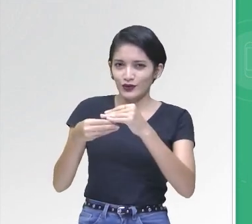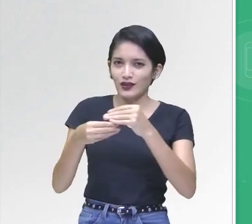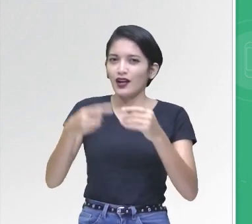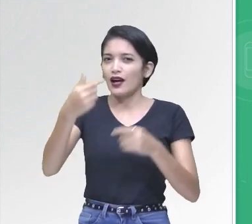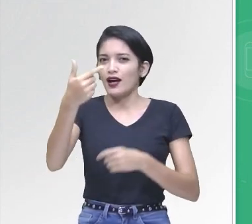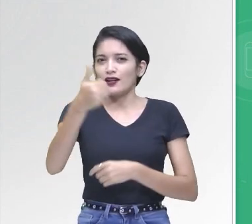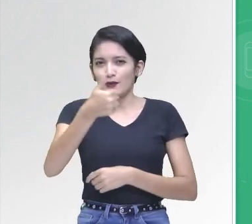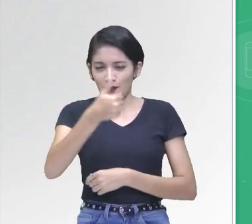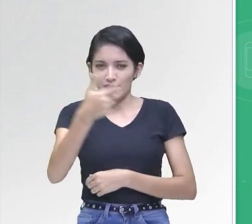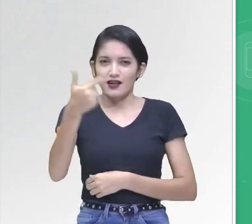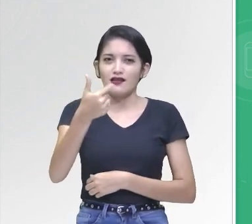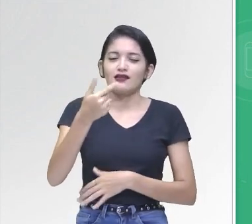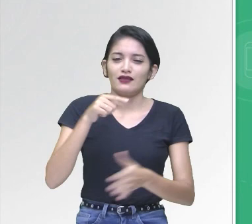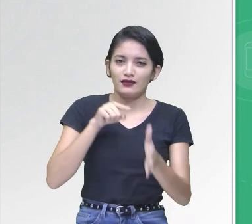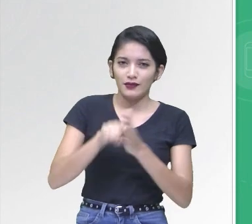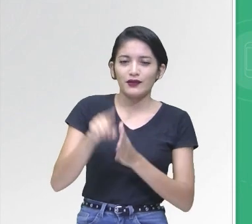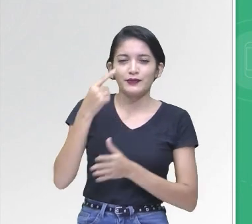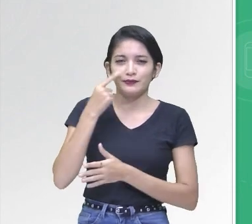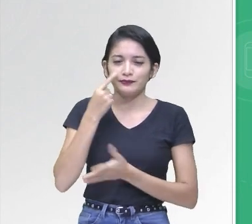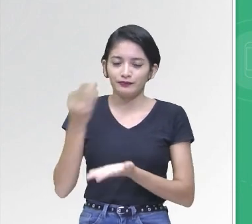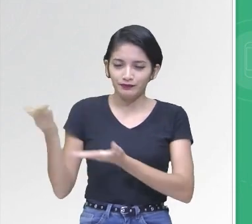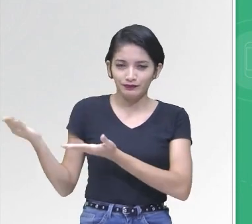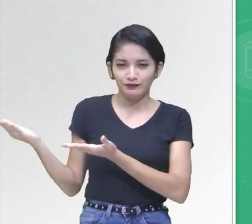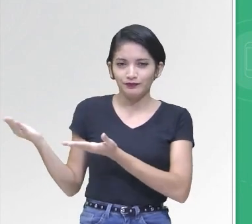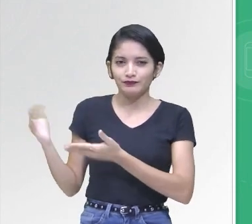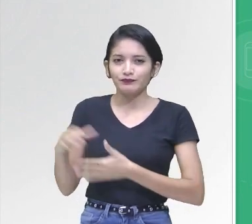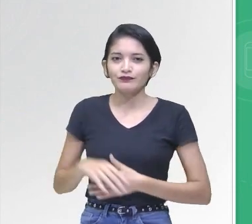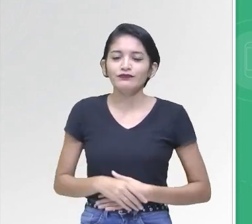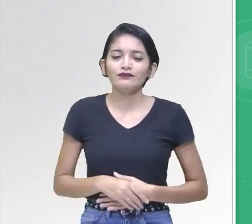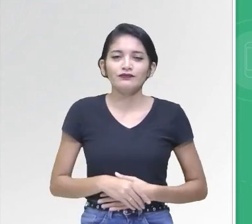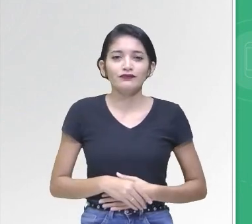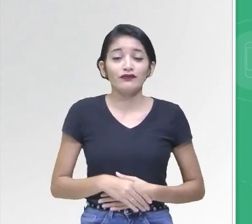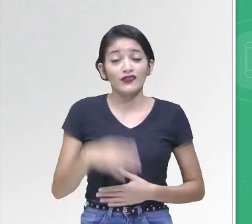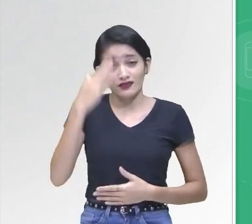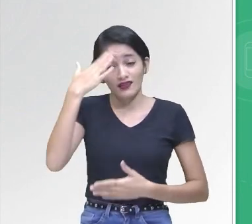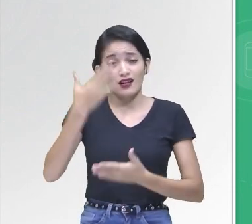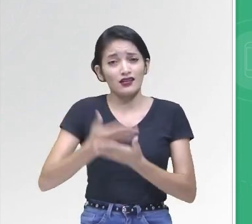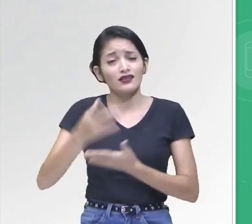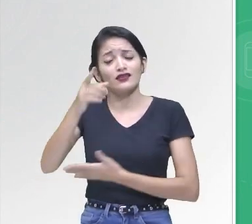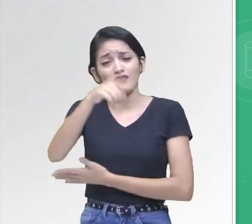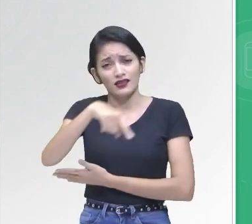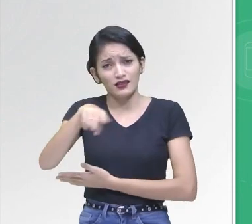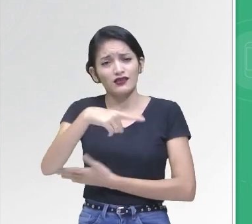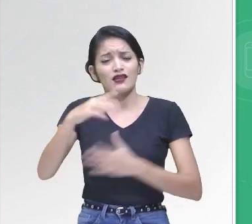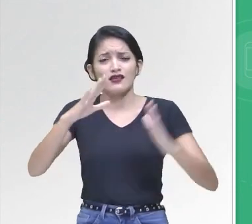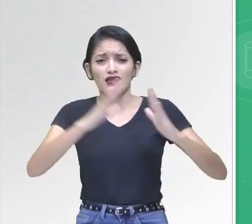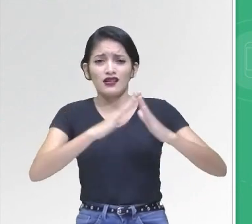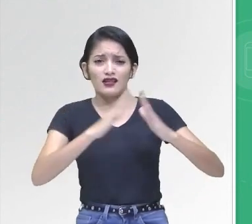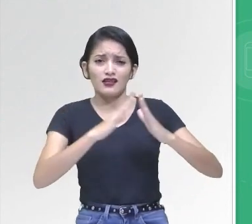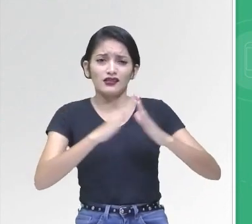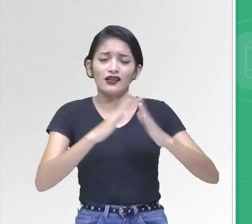primeira e da segunda questão, veja. E, com certeza, eu acredito que vocês aí em casa